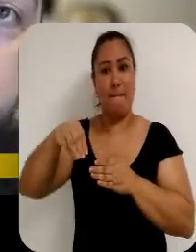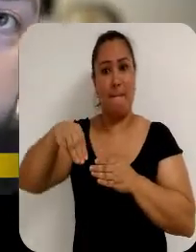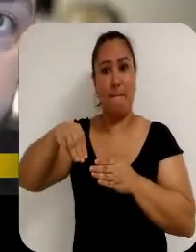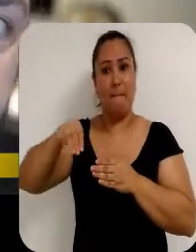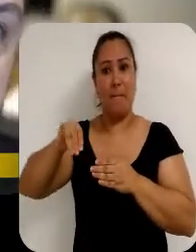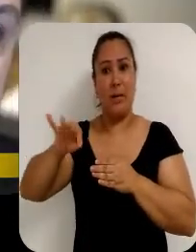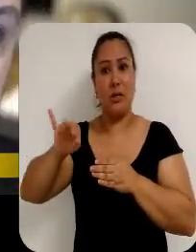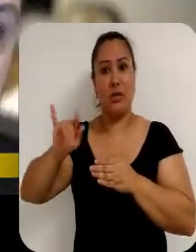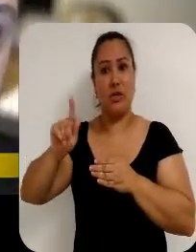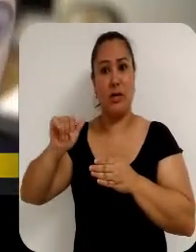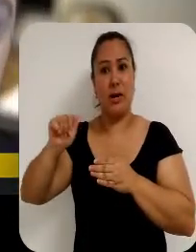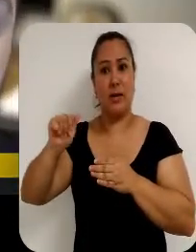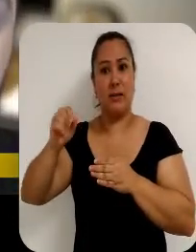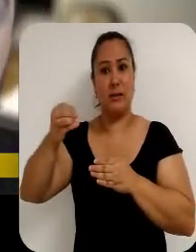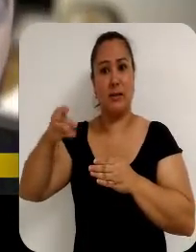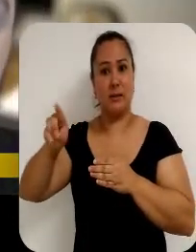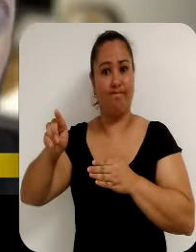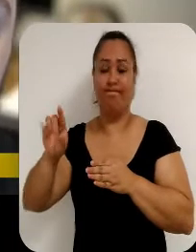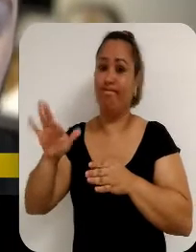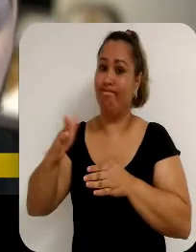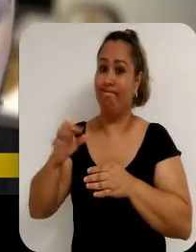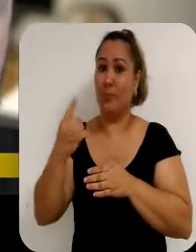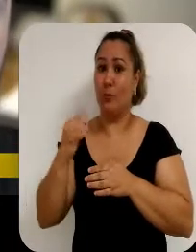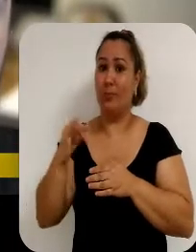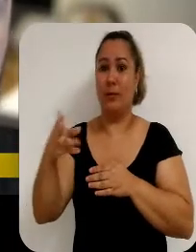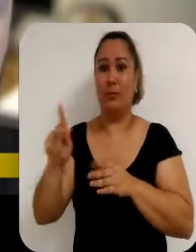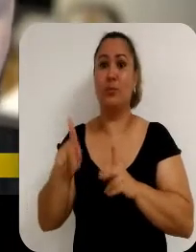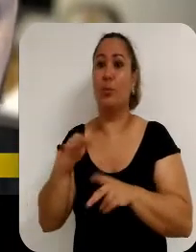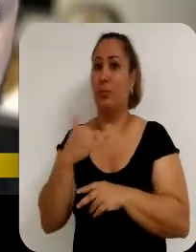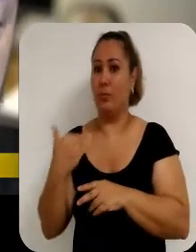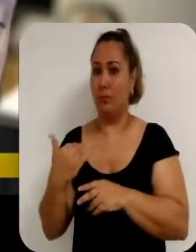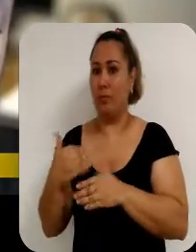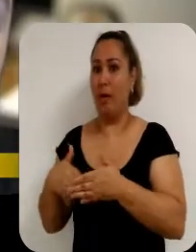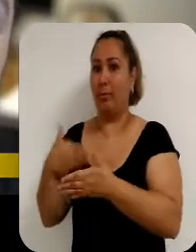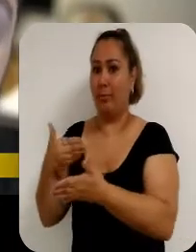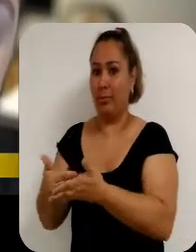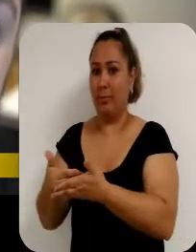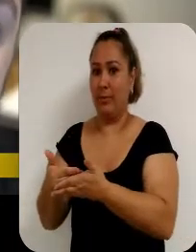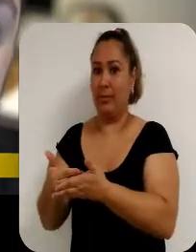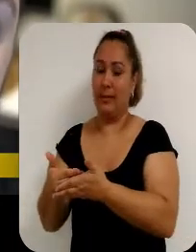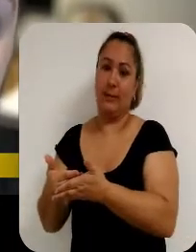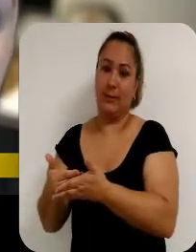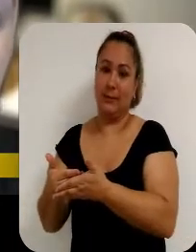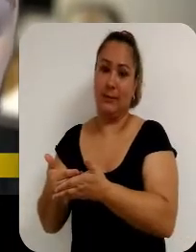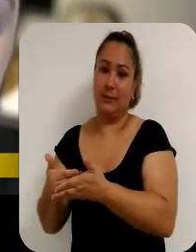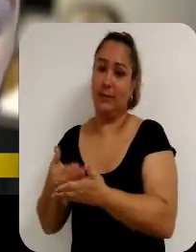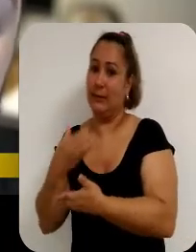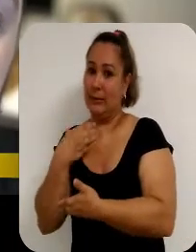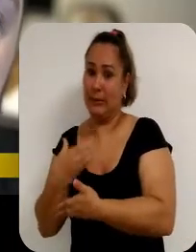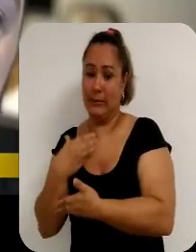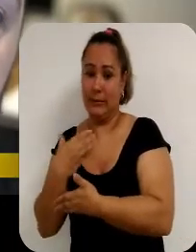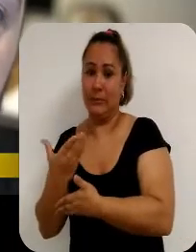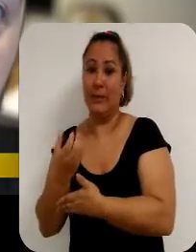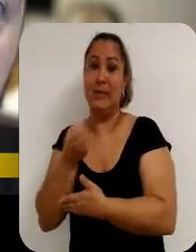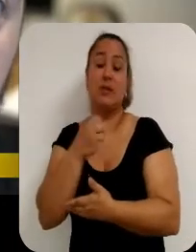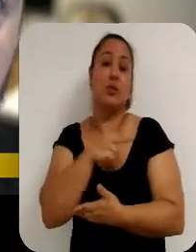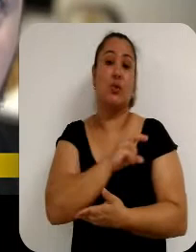menos 1 milhão de pessoas mortas até o fim do ano. Se a gente seguir pelo cenário de supressão, a gente tende a